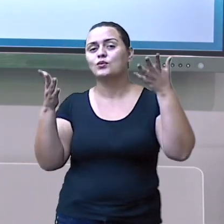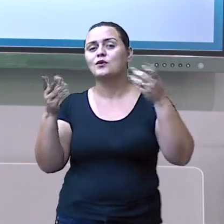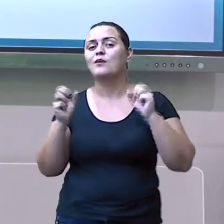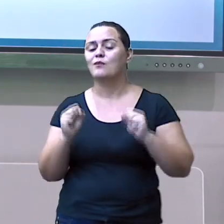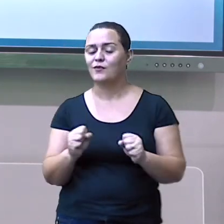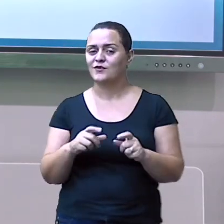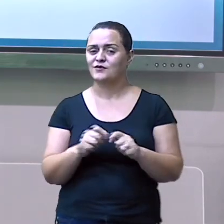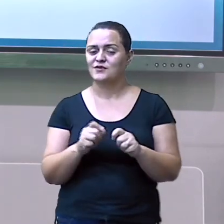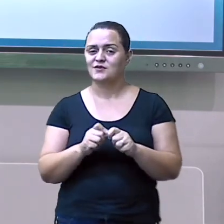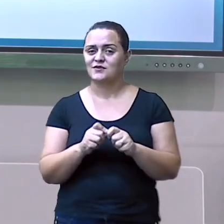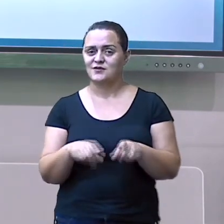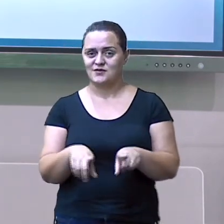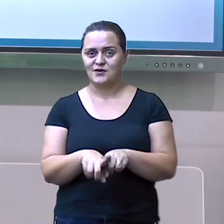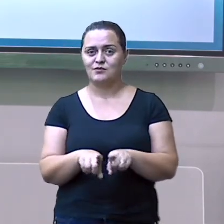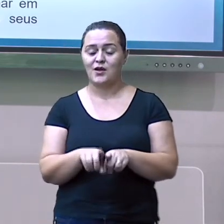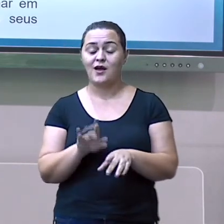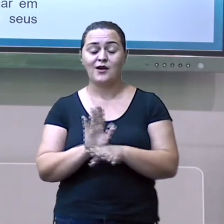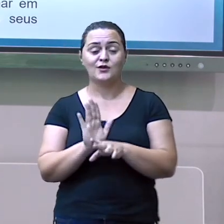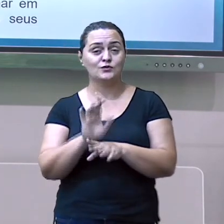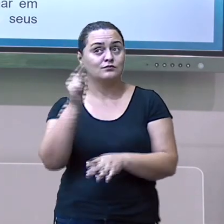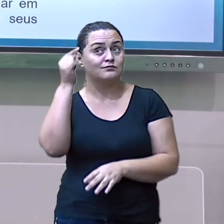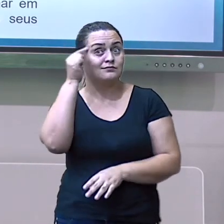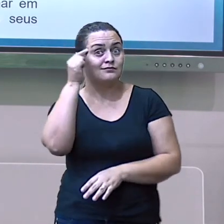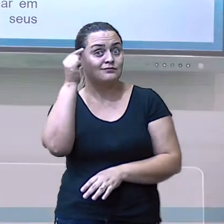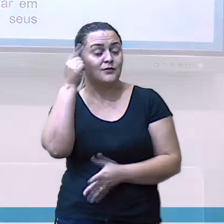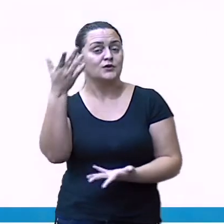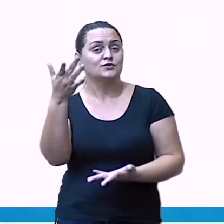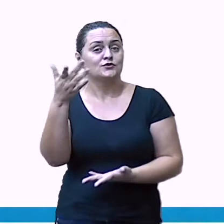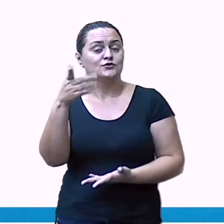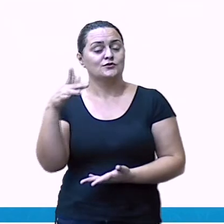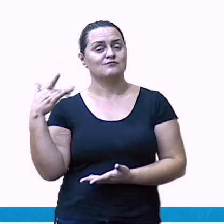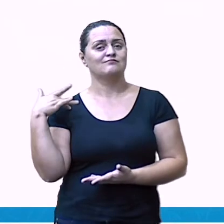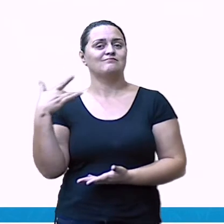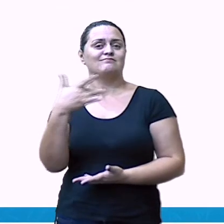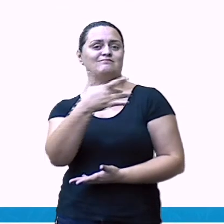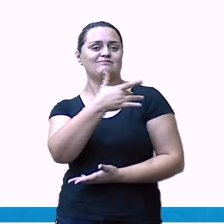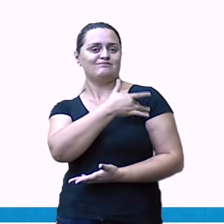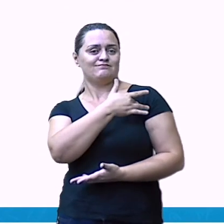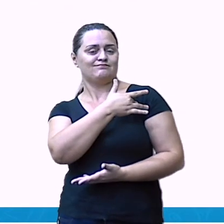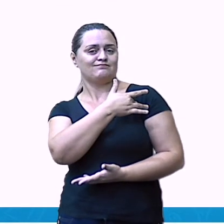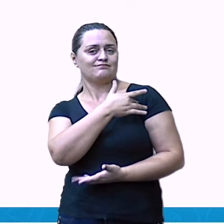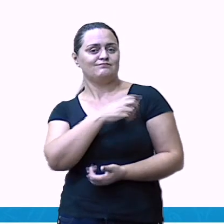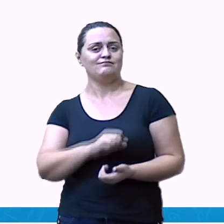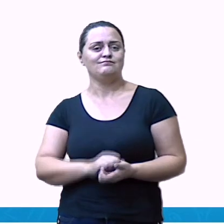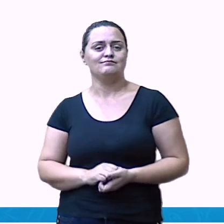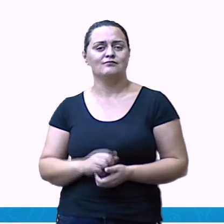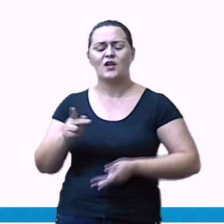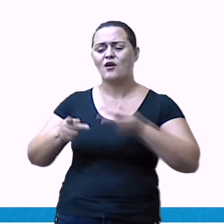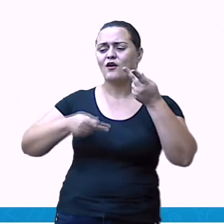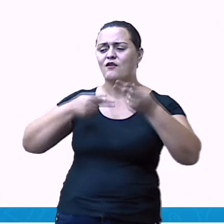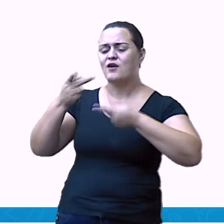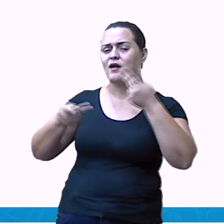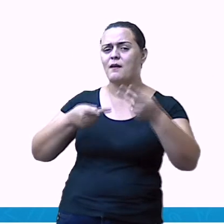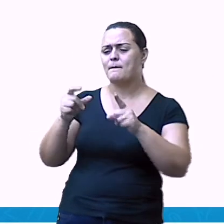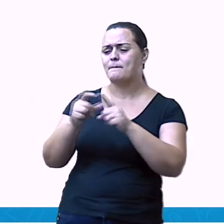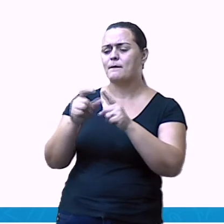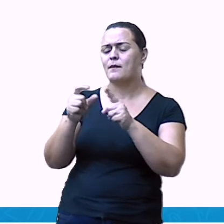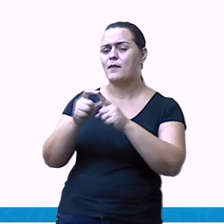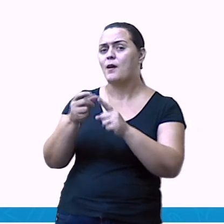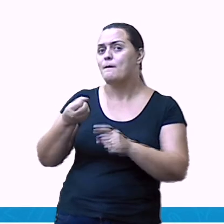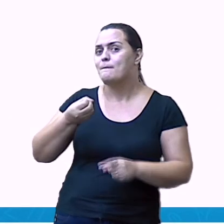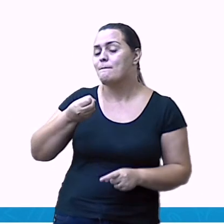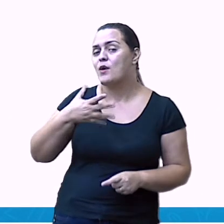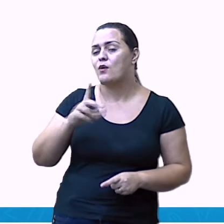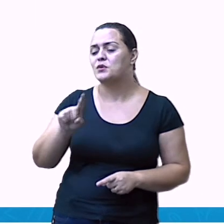tudo ajuda a mente ficar saudável. Elogie pessoas aleatórias com quem cruzar durante